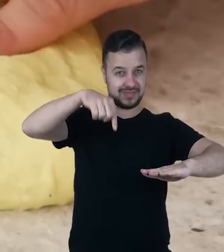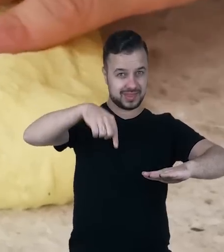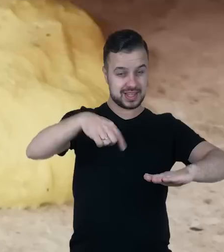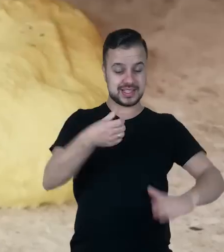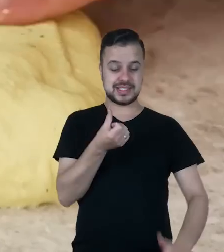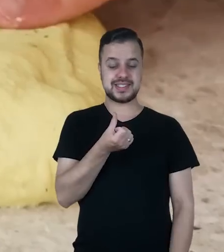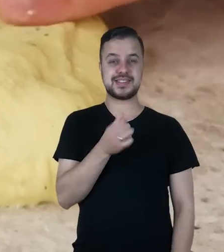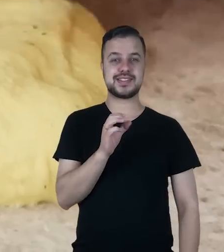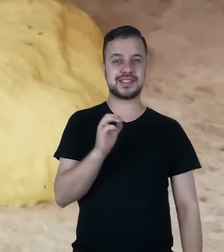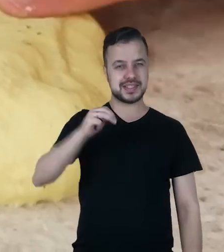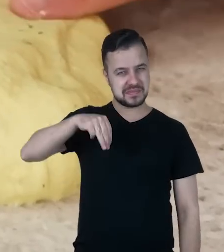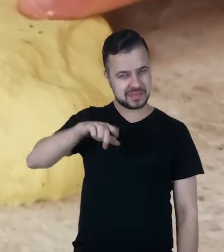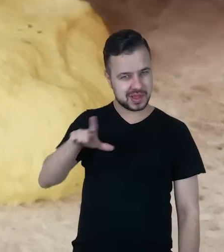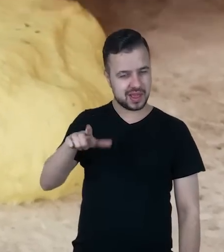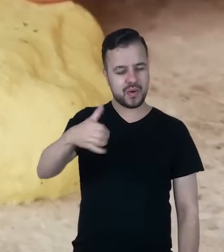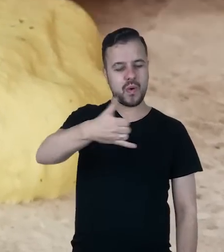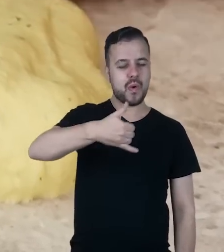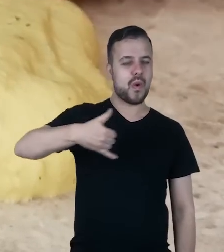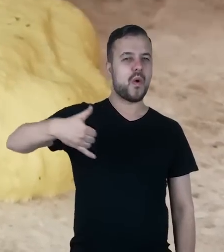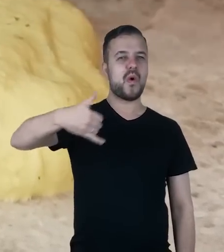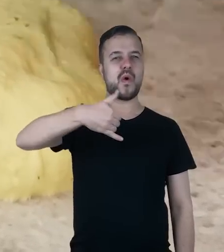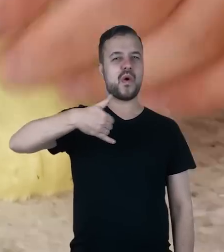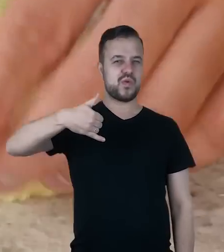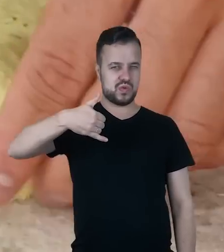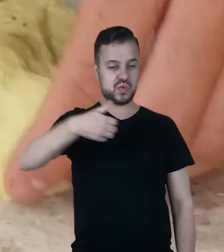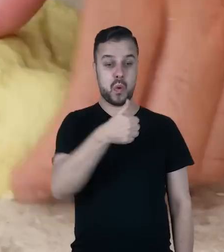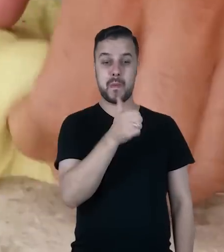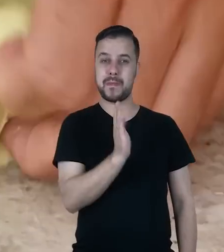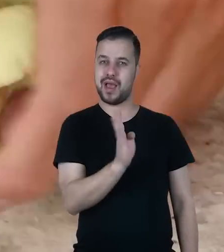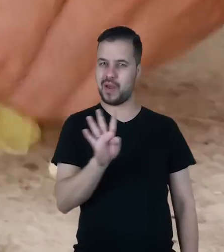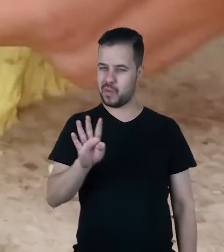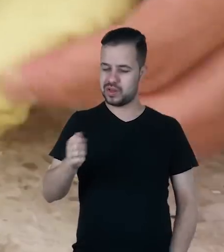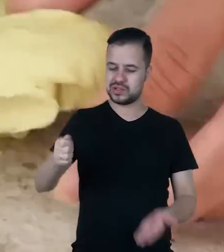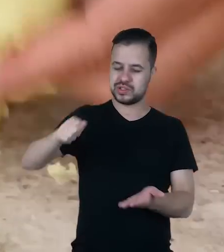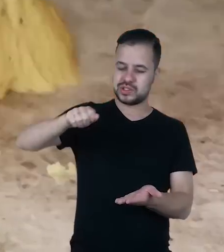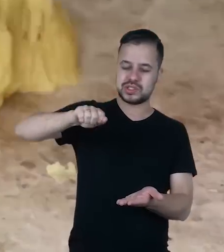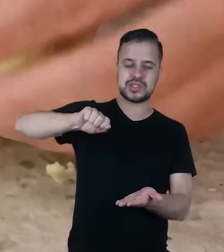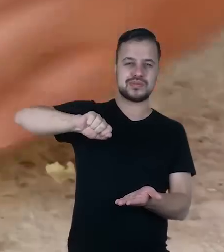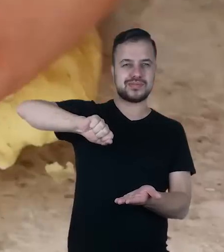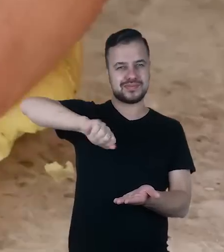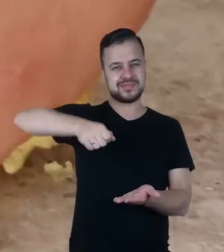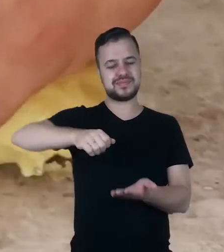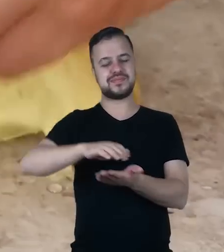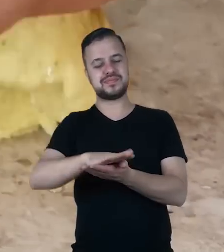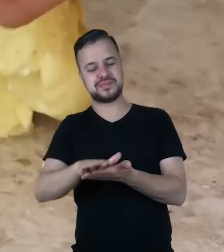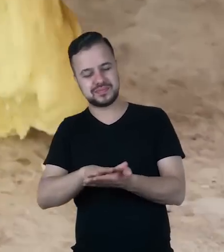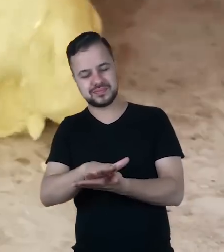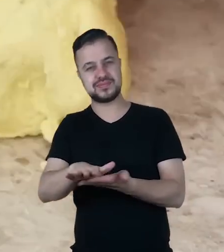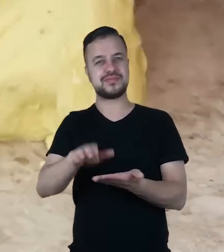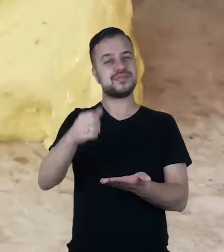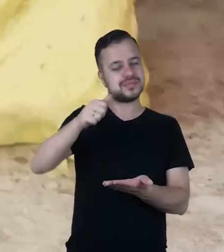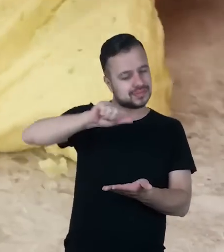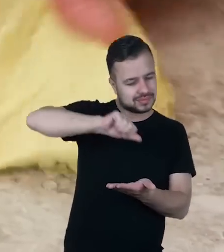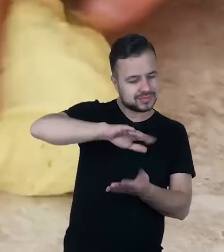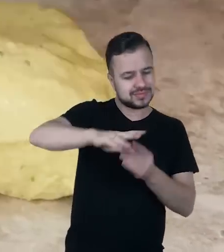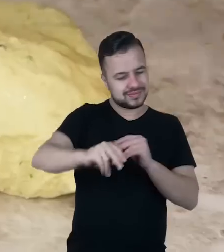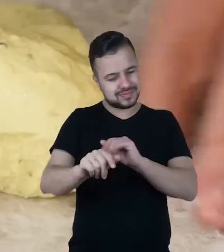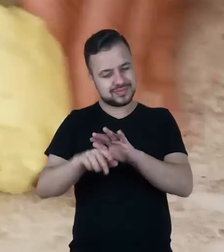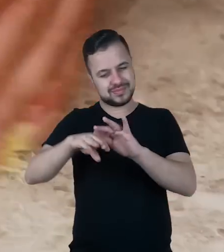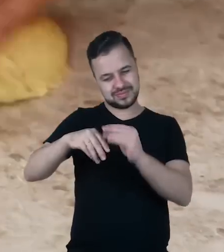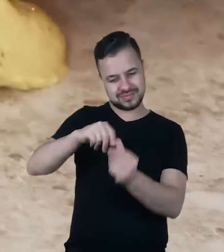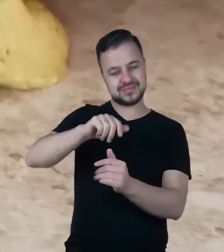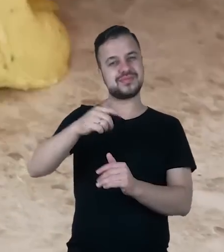você vai acrescentar 60 ml de óleo, 1/4 de xícara, e vai acrescentando aos poucos e sovando a